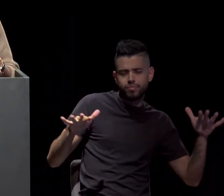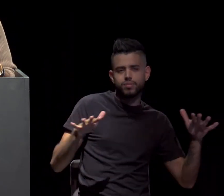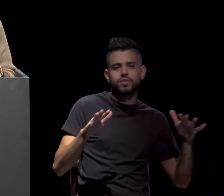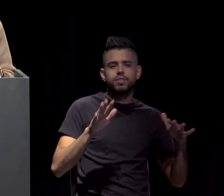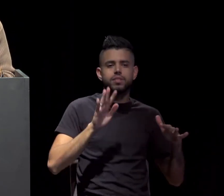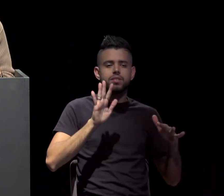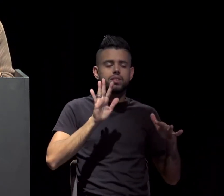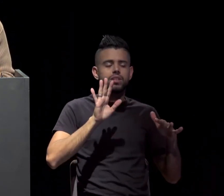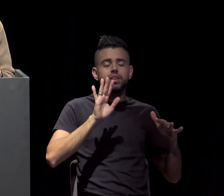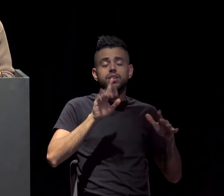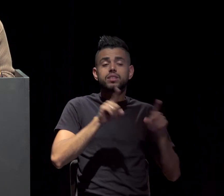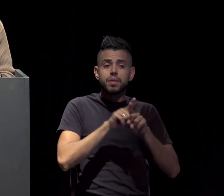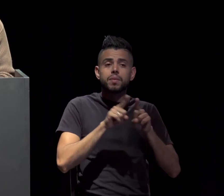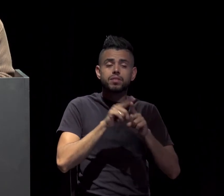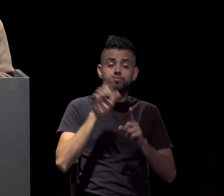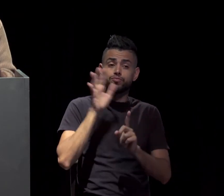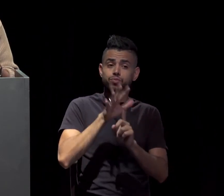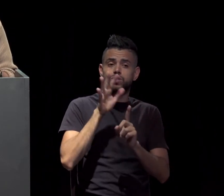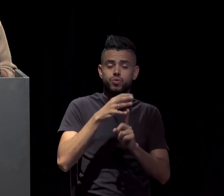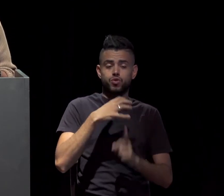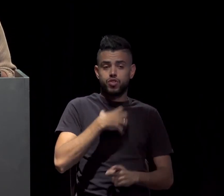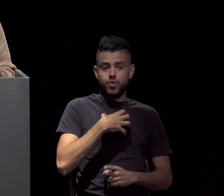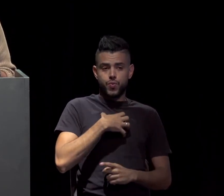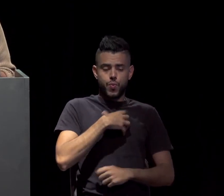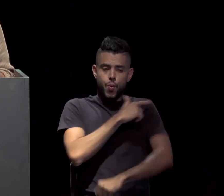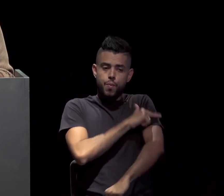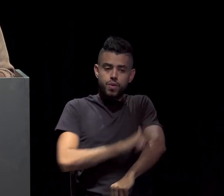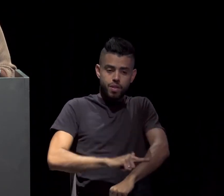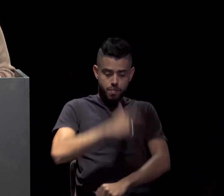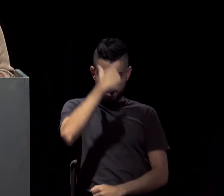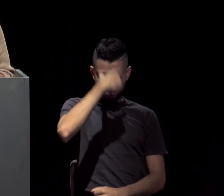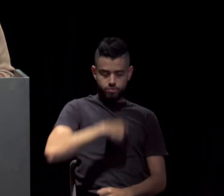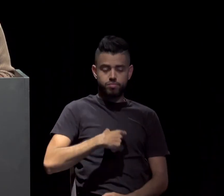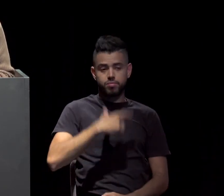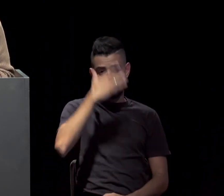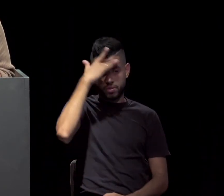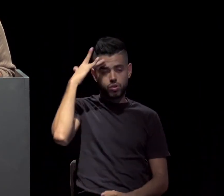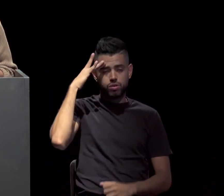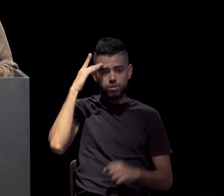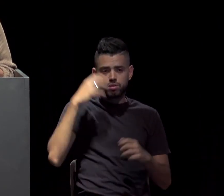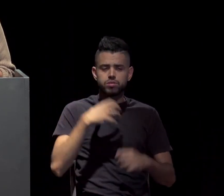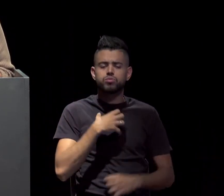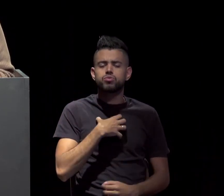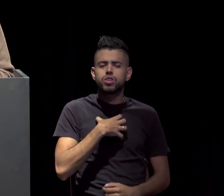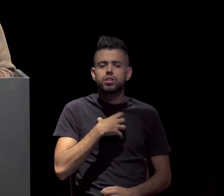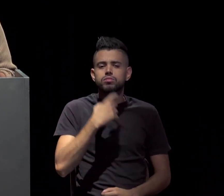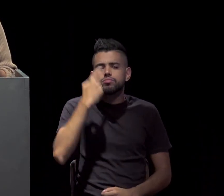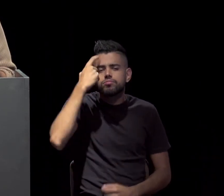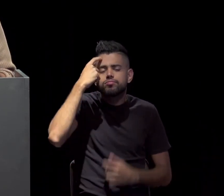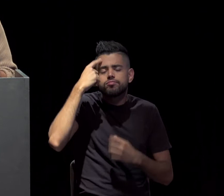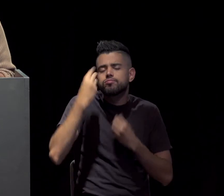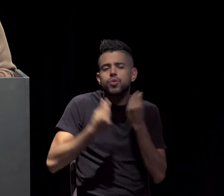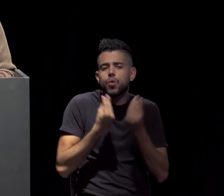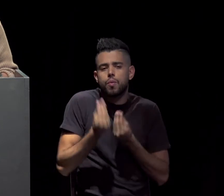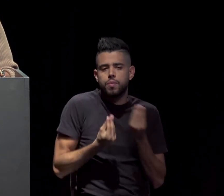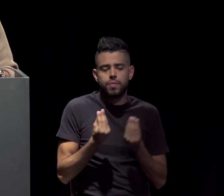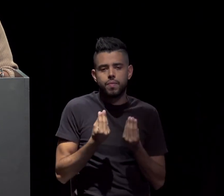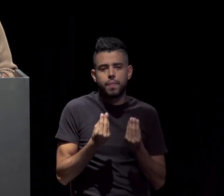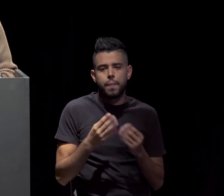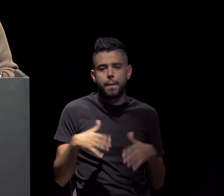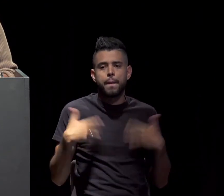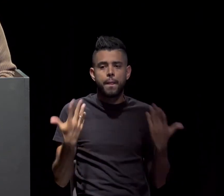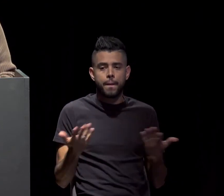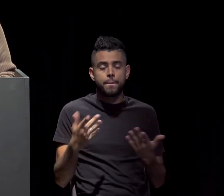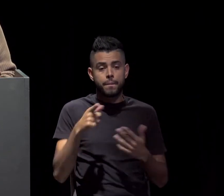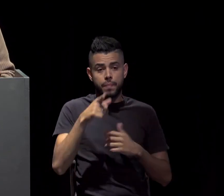de comportamento das pessoas, dos indivíduos, mas também nas formas de pensamento. Então, em suma, nós temos um país, tínhamos um país nas mãos,